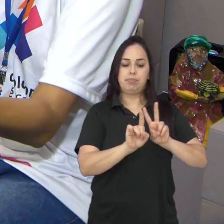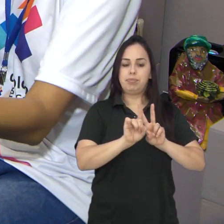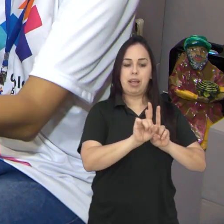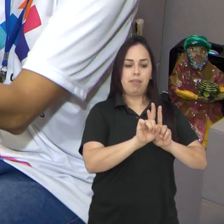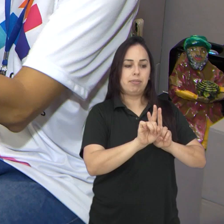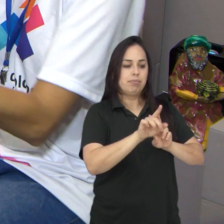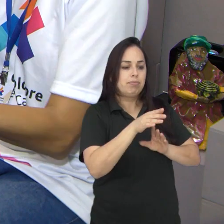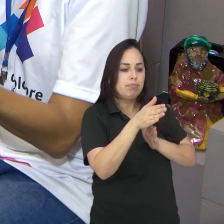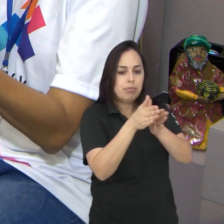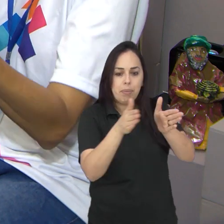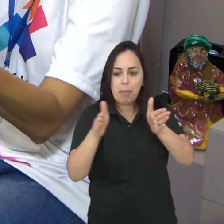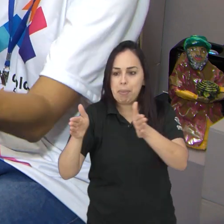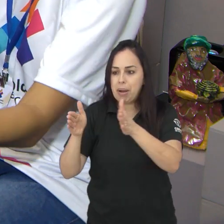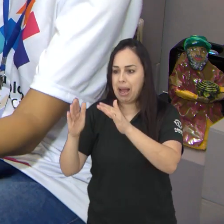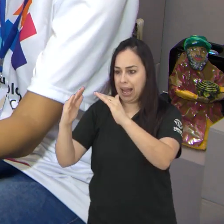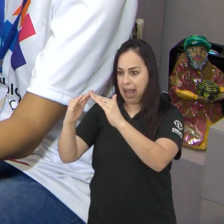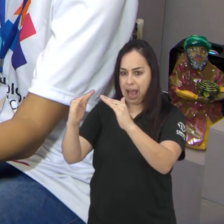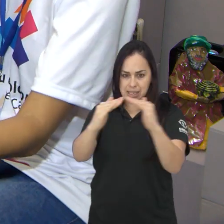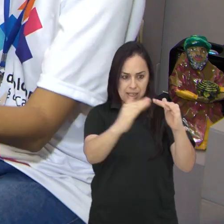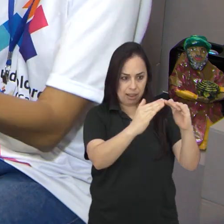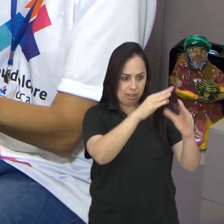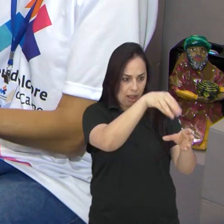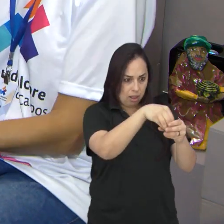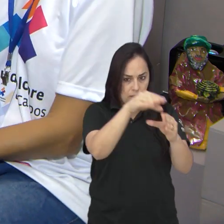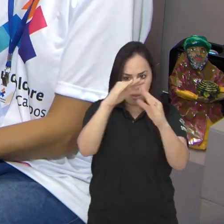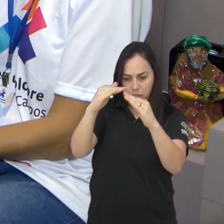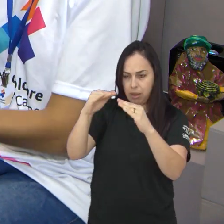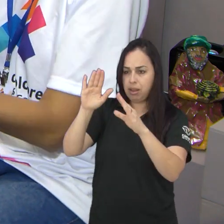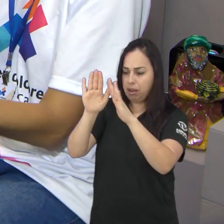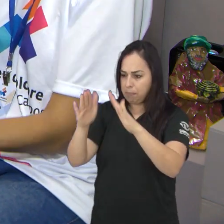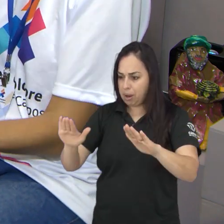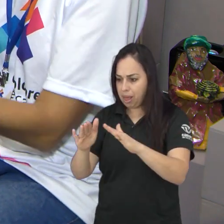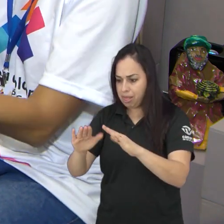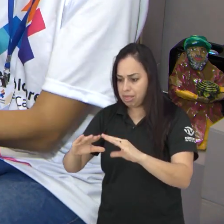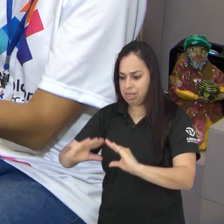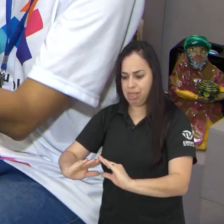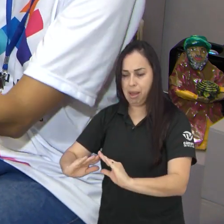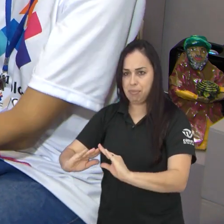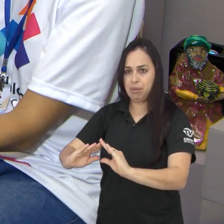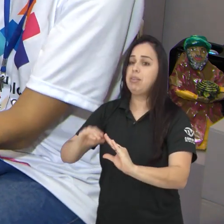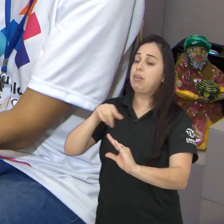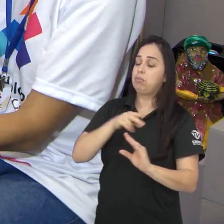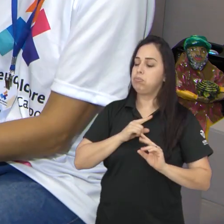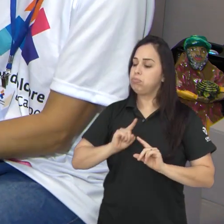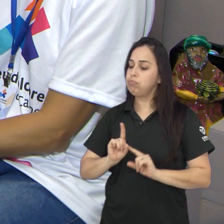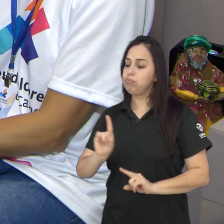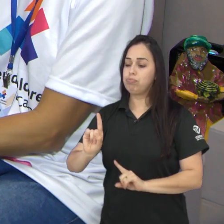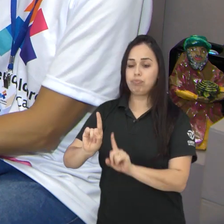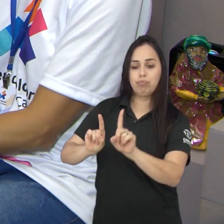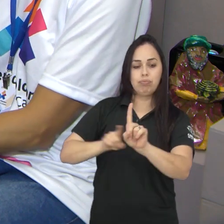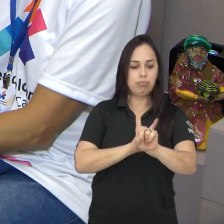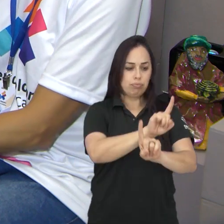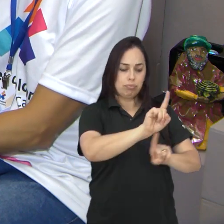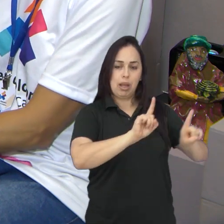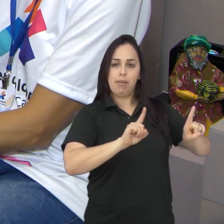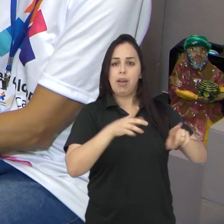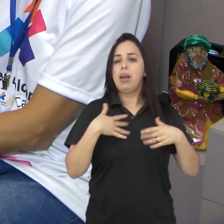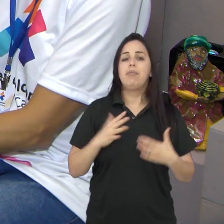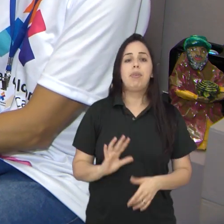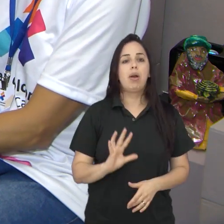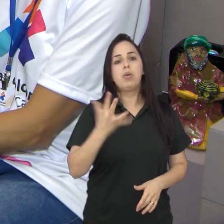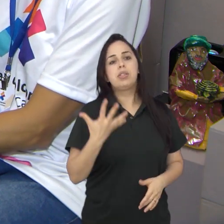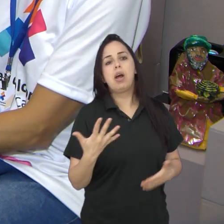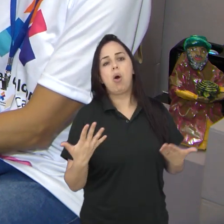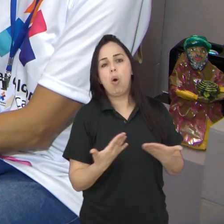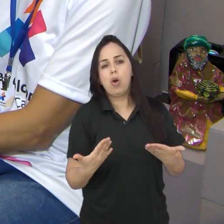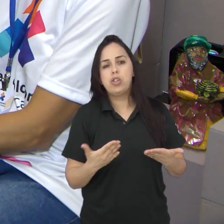nas casas onde tem presépio. Então as folias de reis, elas cantam para o presépio. E o que vai acontecer aqui